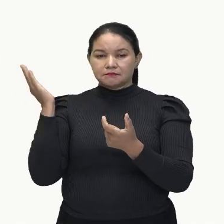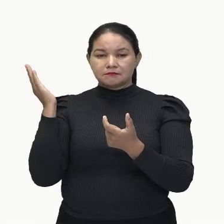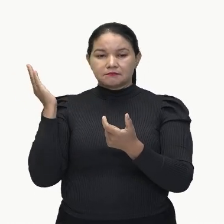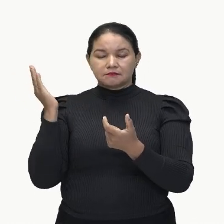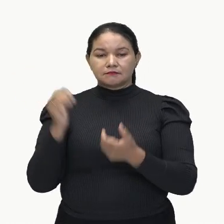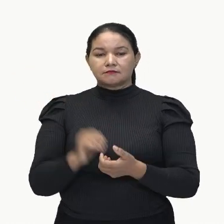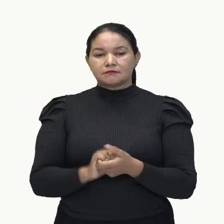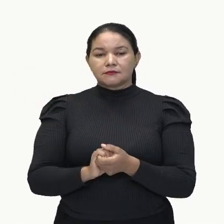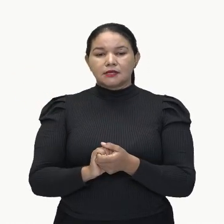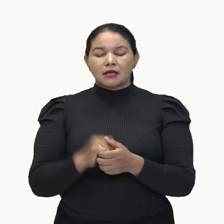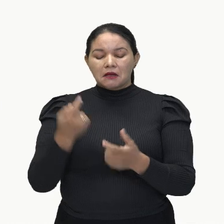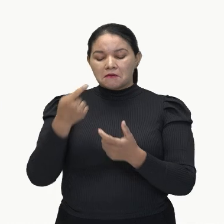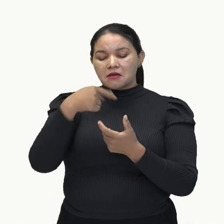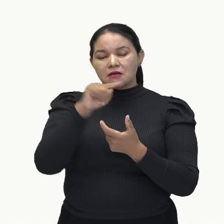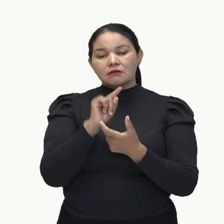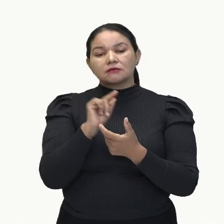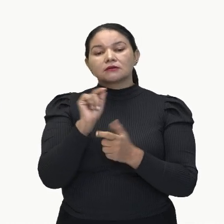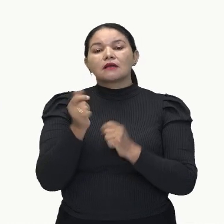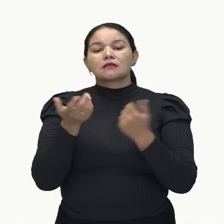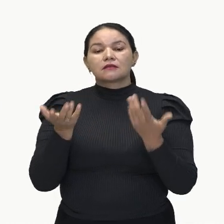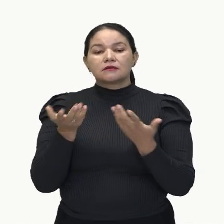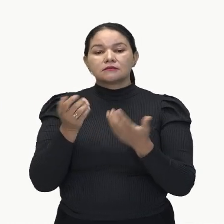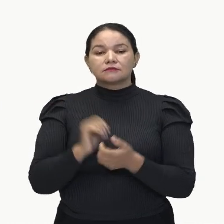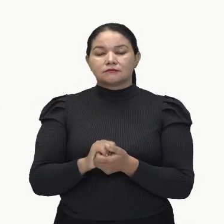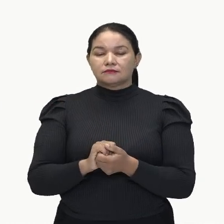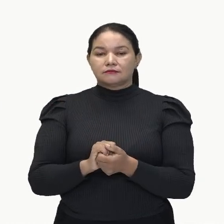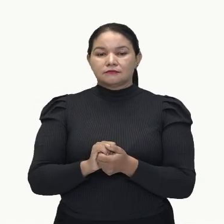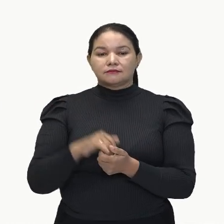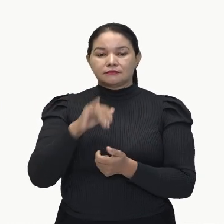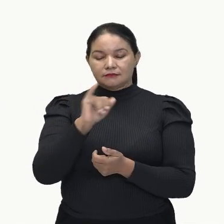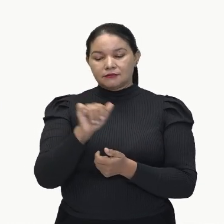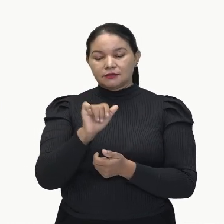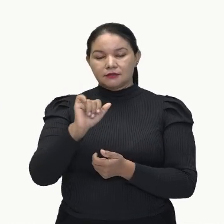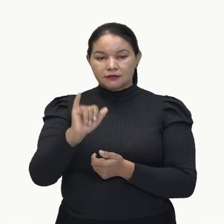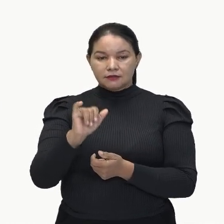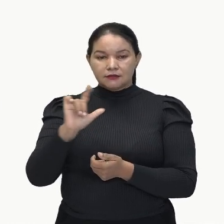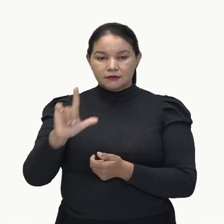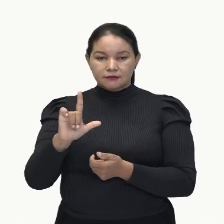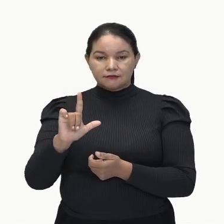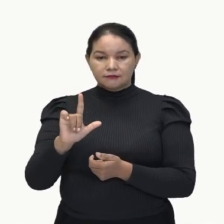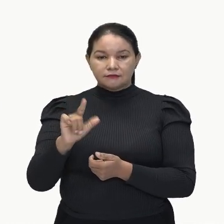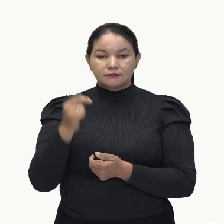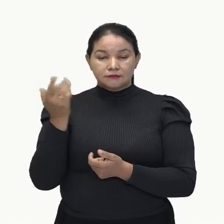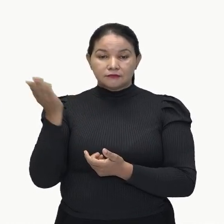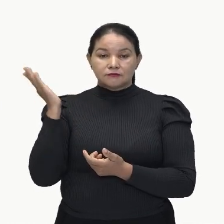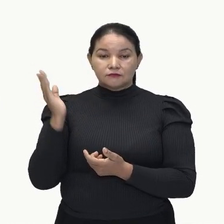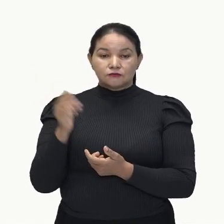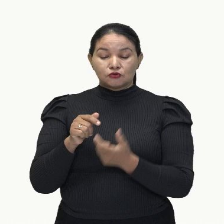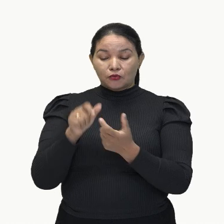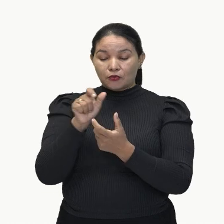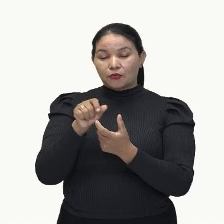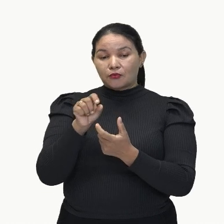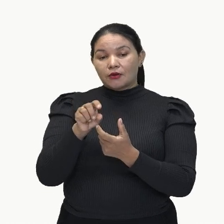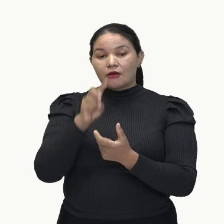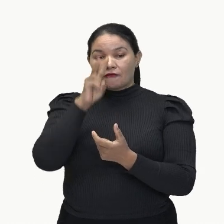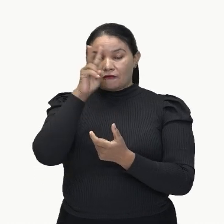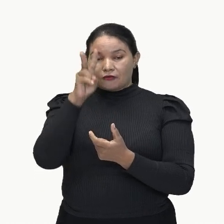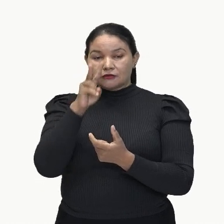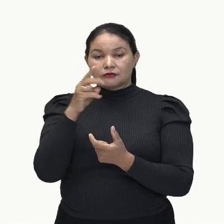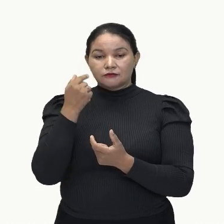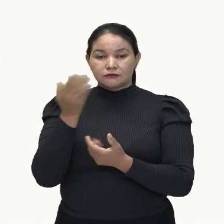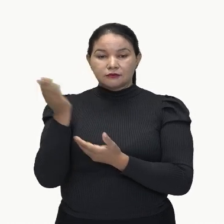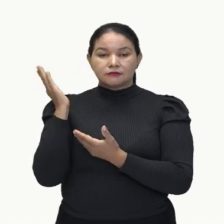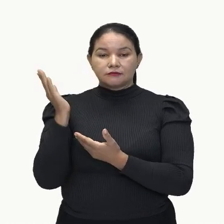está Sil tônica de peril Hil é uma palavra aguda que um peril Vamos